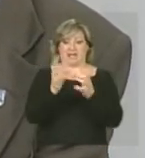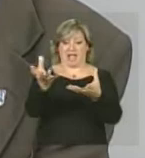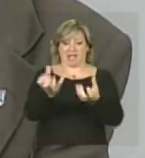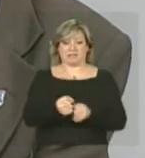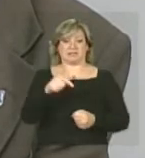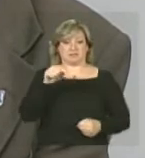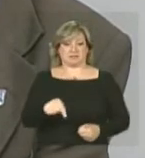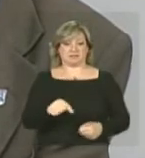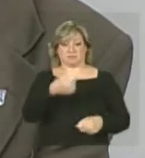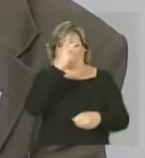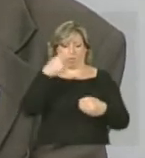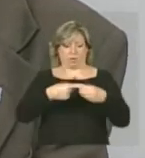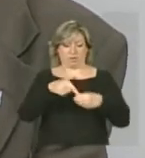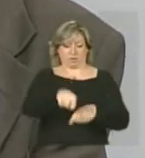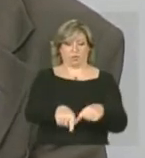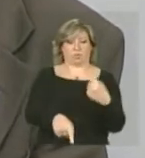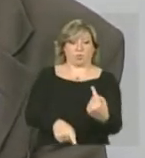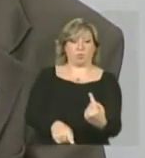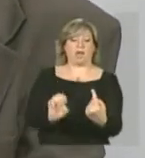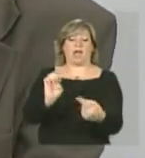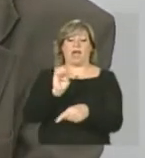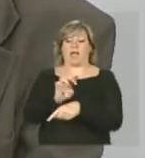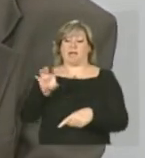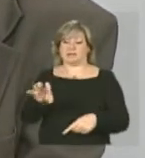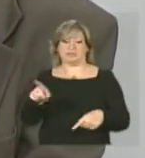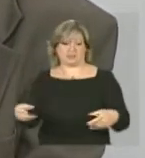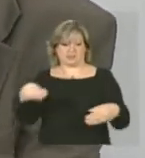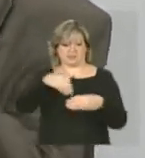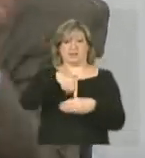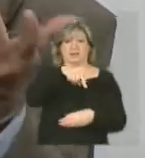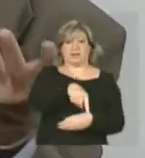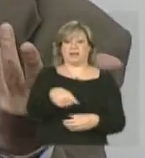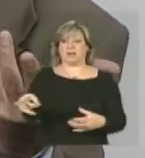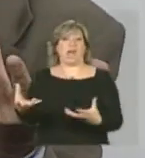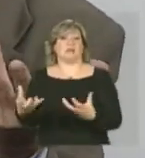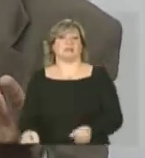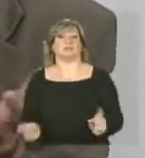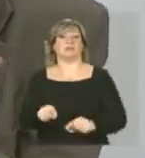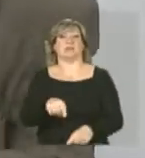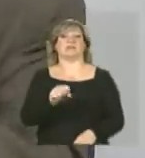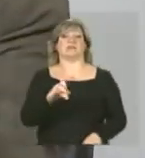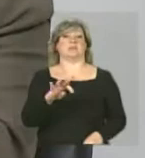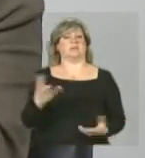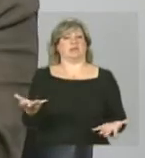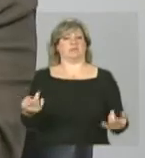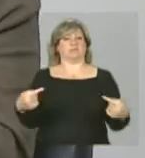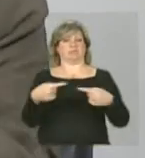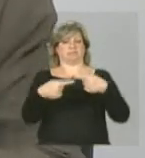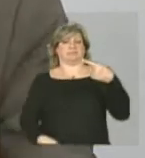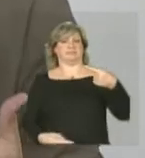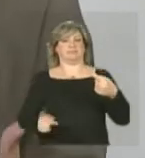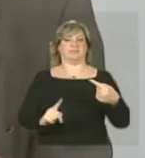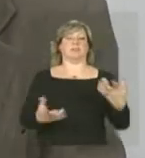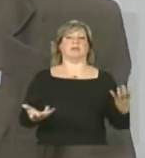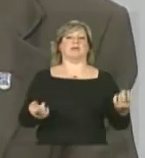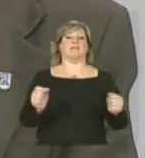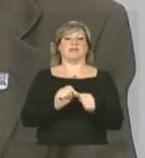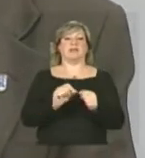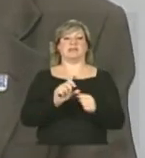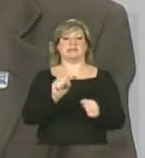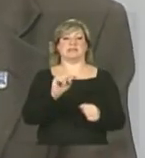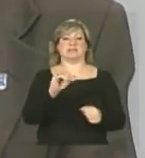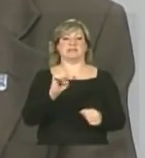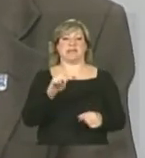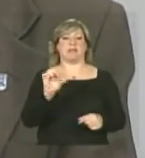determinado município e o seu estado, onde ele está inserido, não aderiu ao sistema. aí nós não estamos construindo um sistema